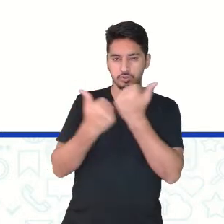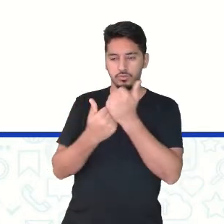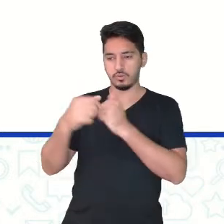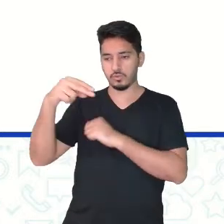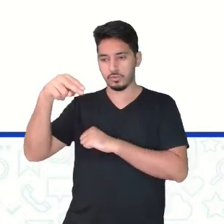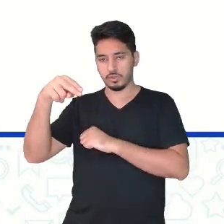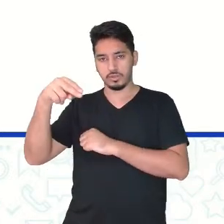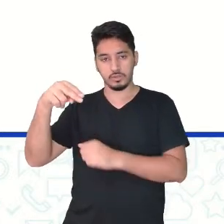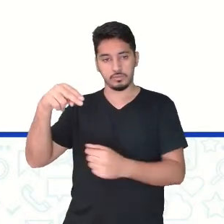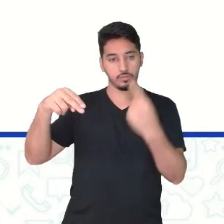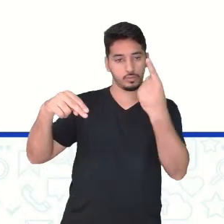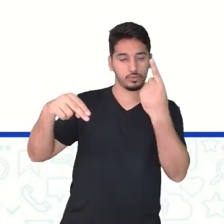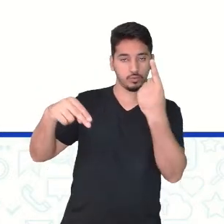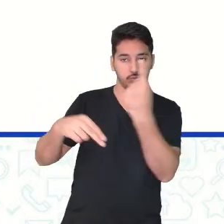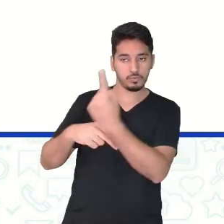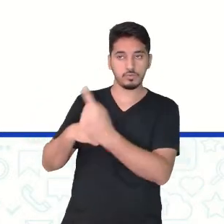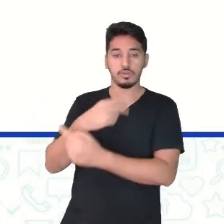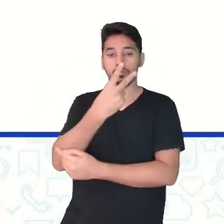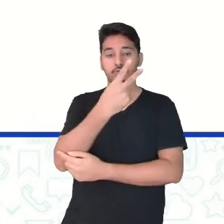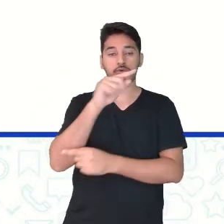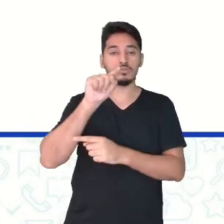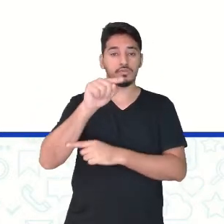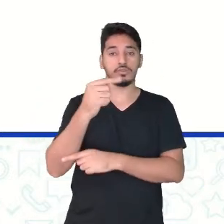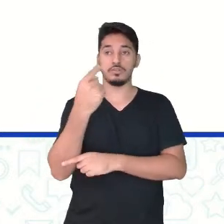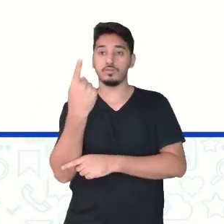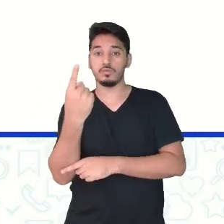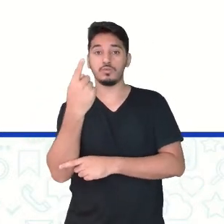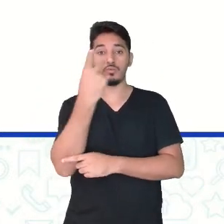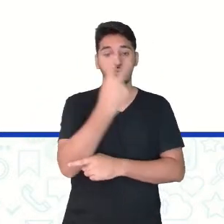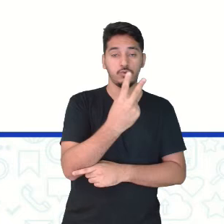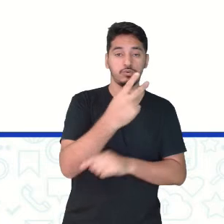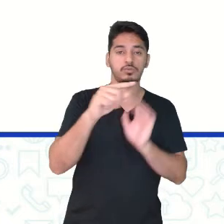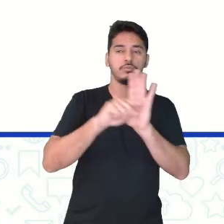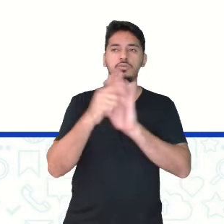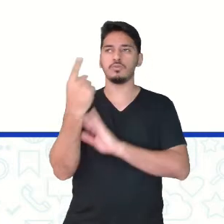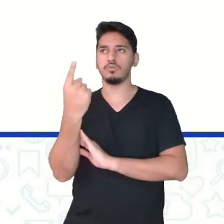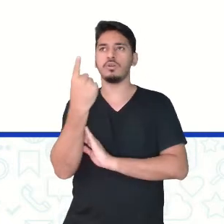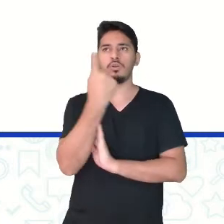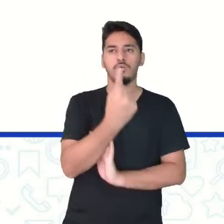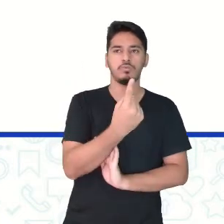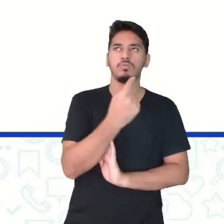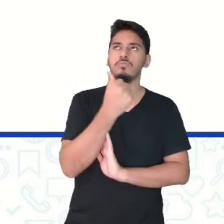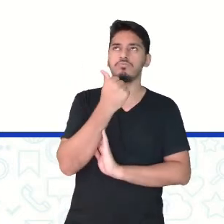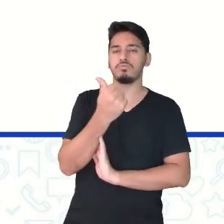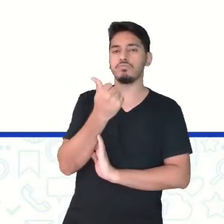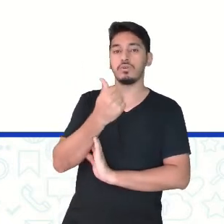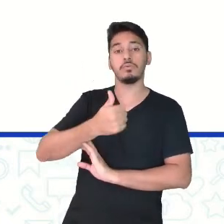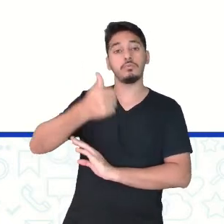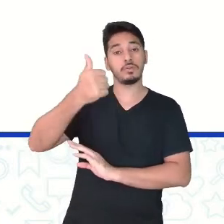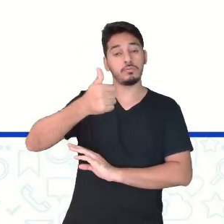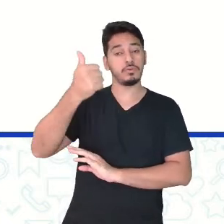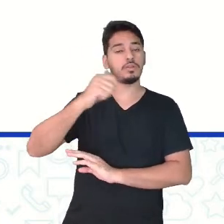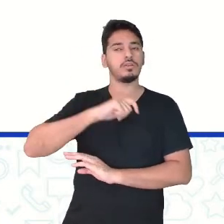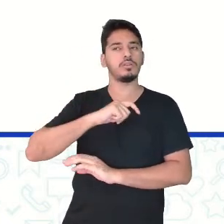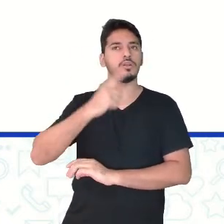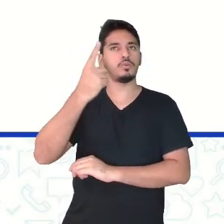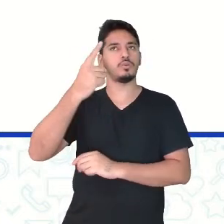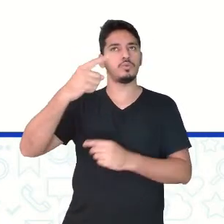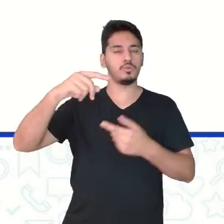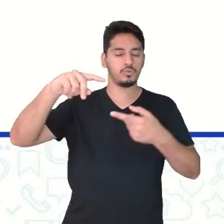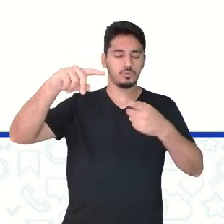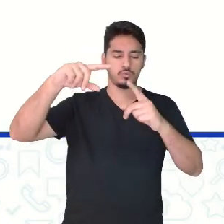1, que é a primeira figura, fica 2 vezes 1, 2, menos 1 dá 1. Ó, a primeira figura tem um quadradinho,